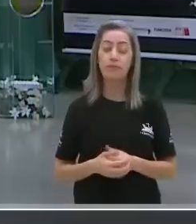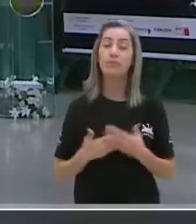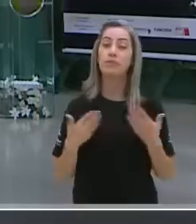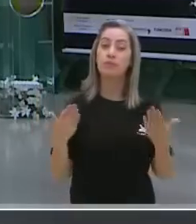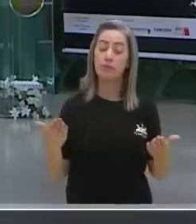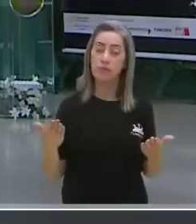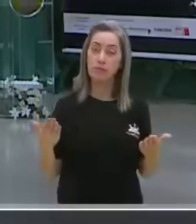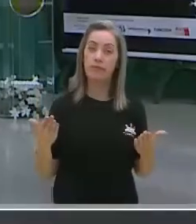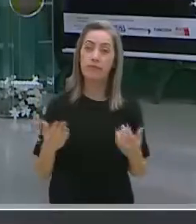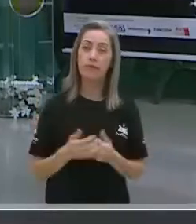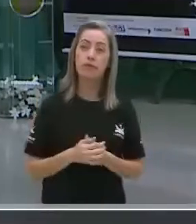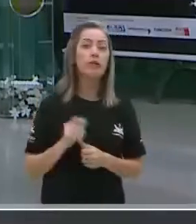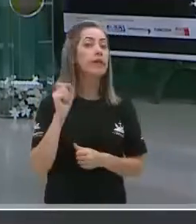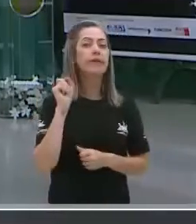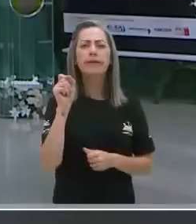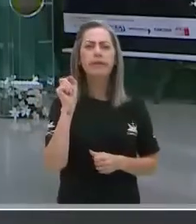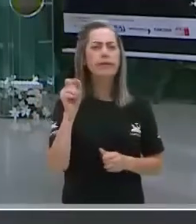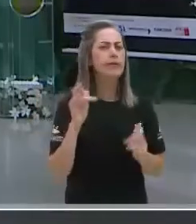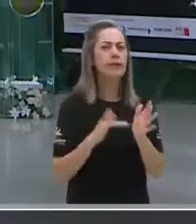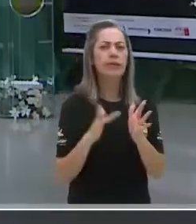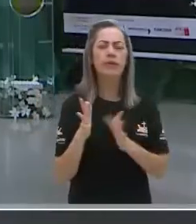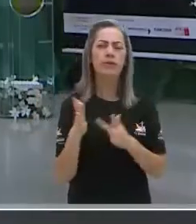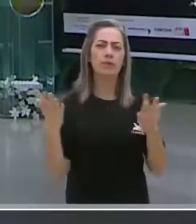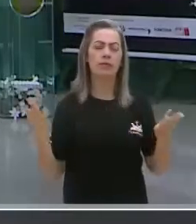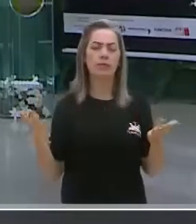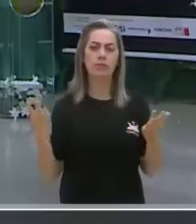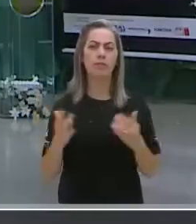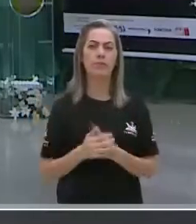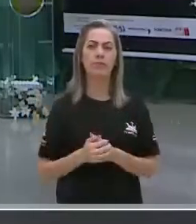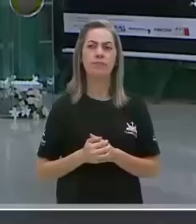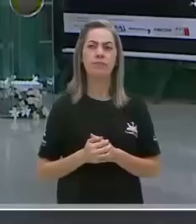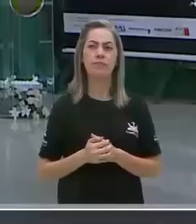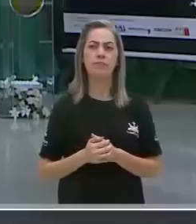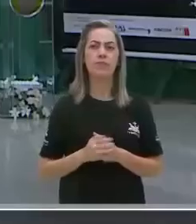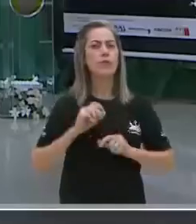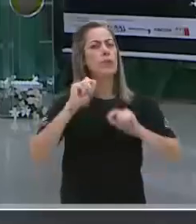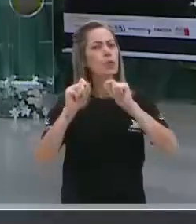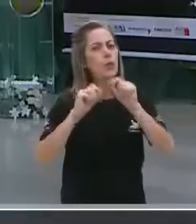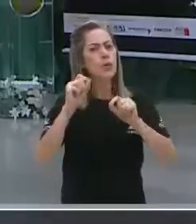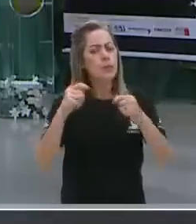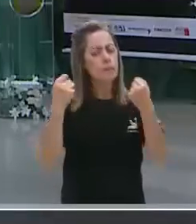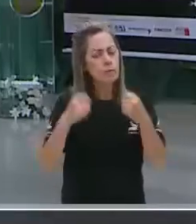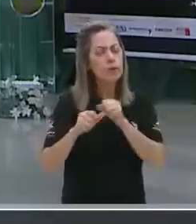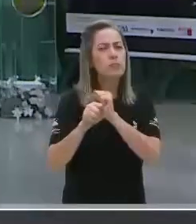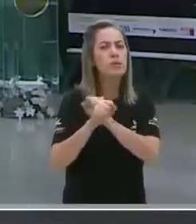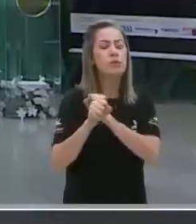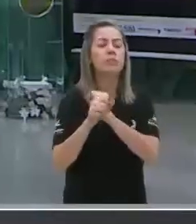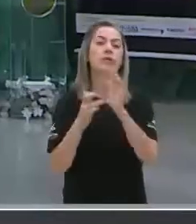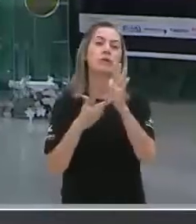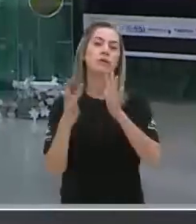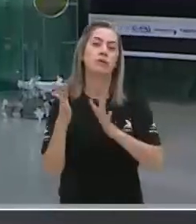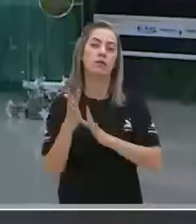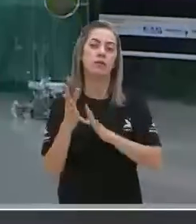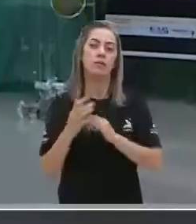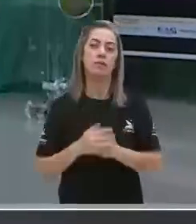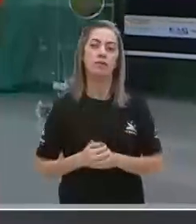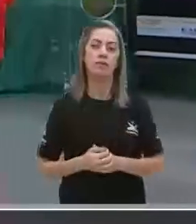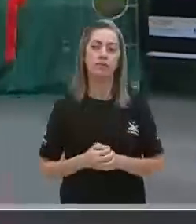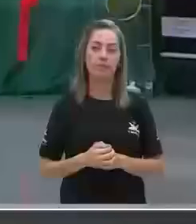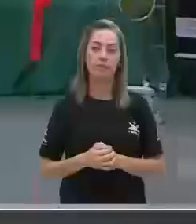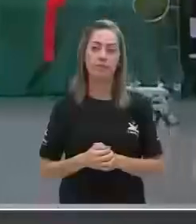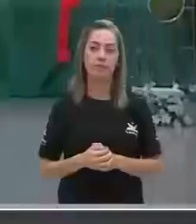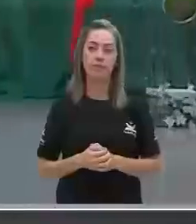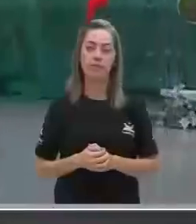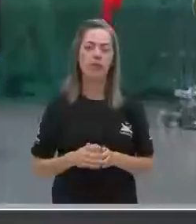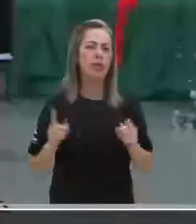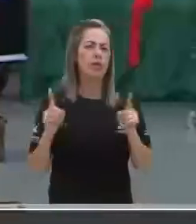Então, quem é Jesus? O que podemos esperar de Jesus? Não é alguém